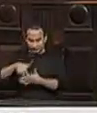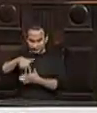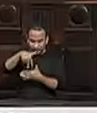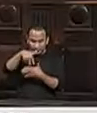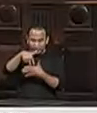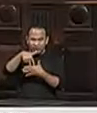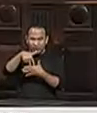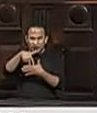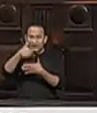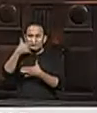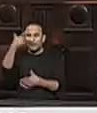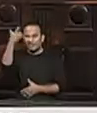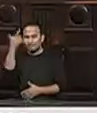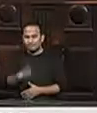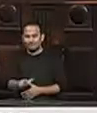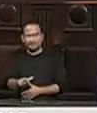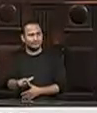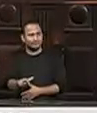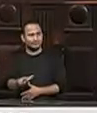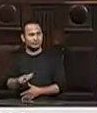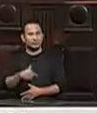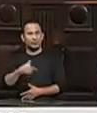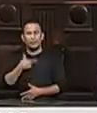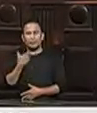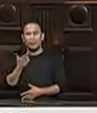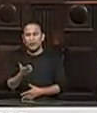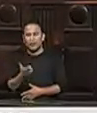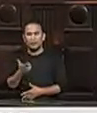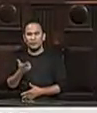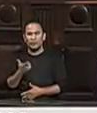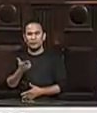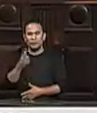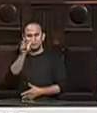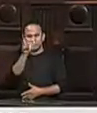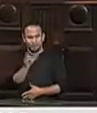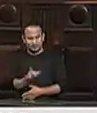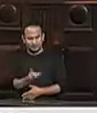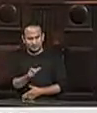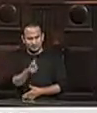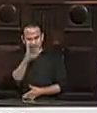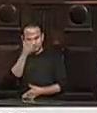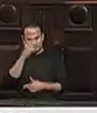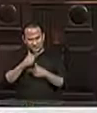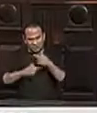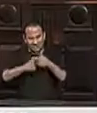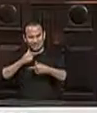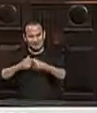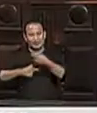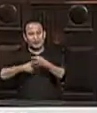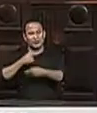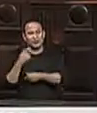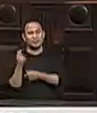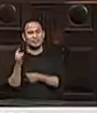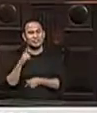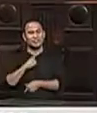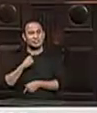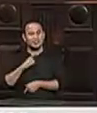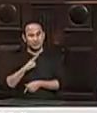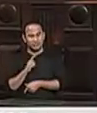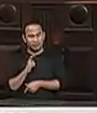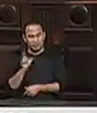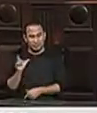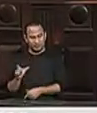me repetir. Porque eu sou fruto, eu sou oriundo de uma geração que havia mais